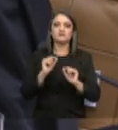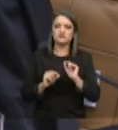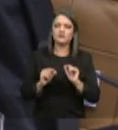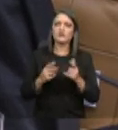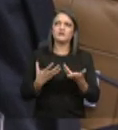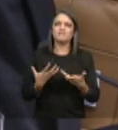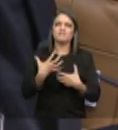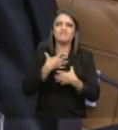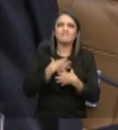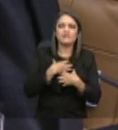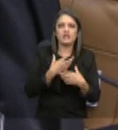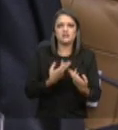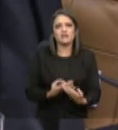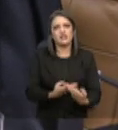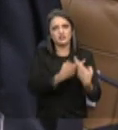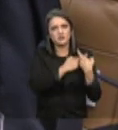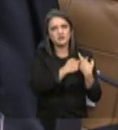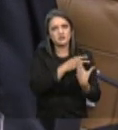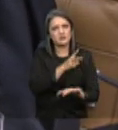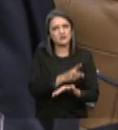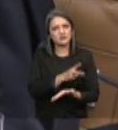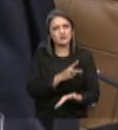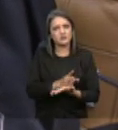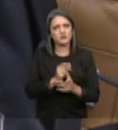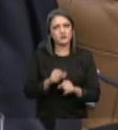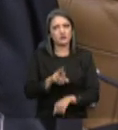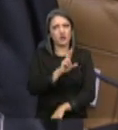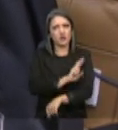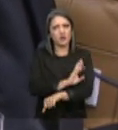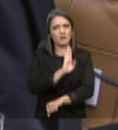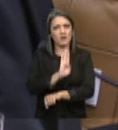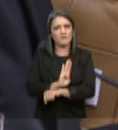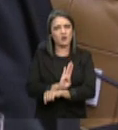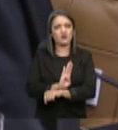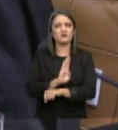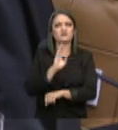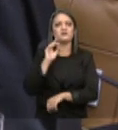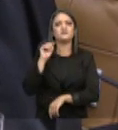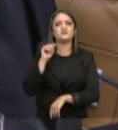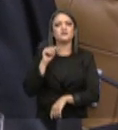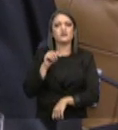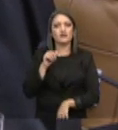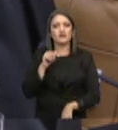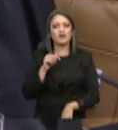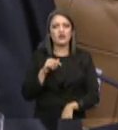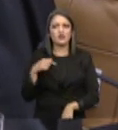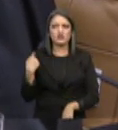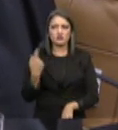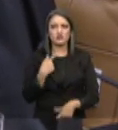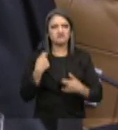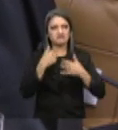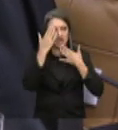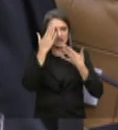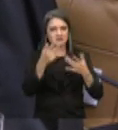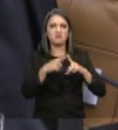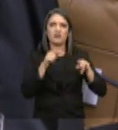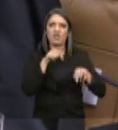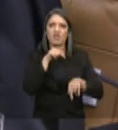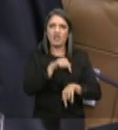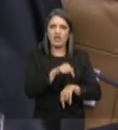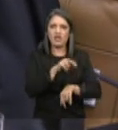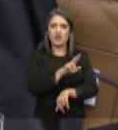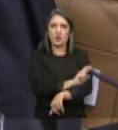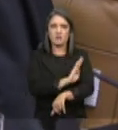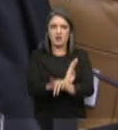senso de responsabilidade que a Rui deve a nação o fato de ter estado Supremo Tribunal Federal